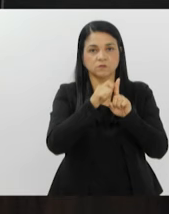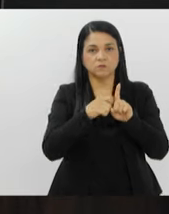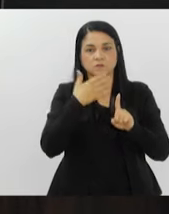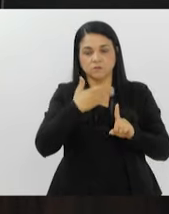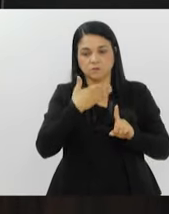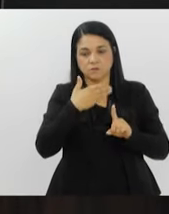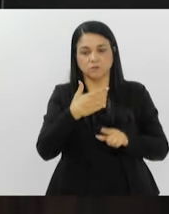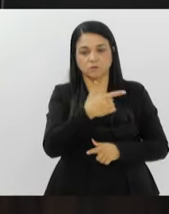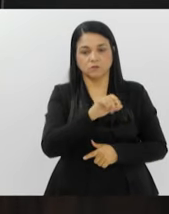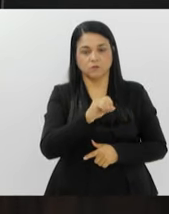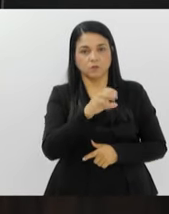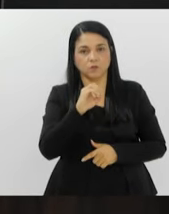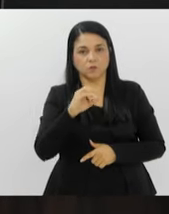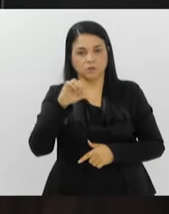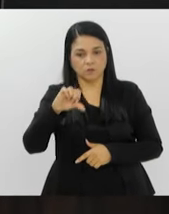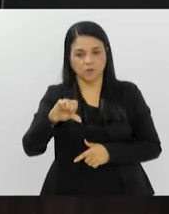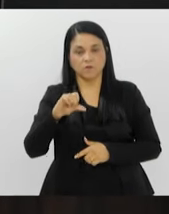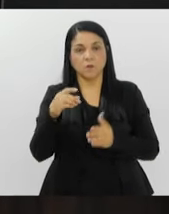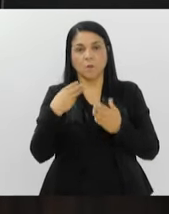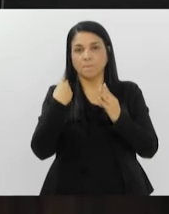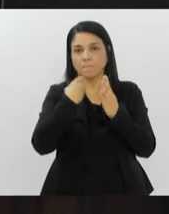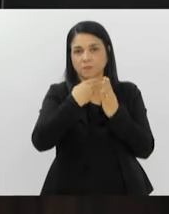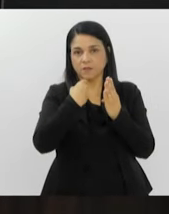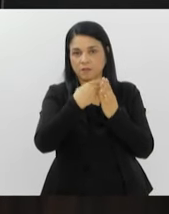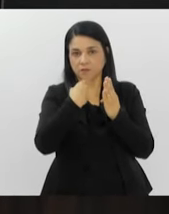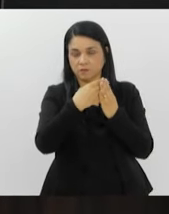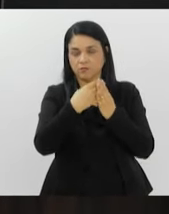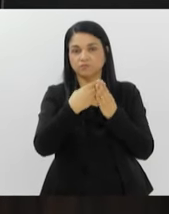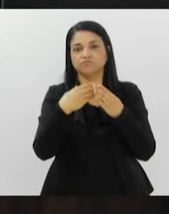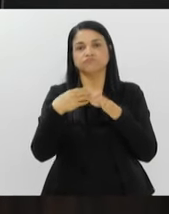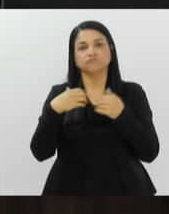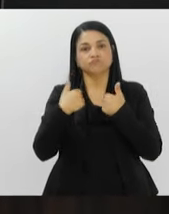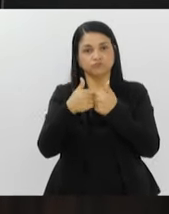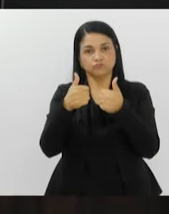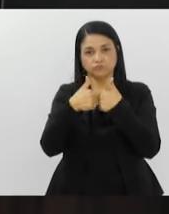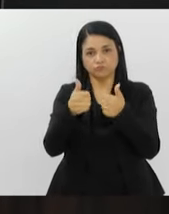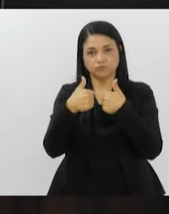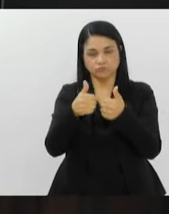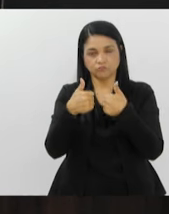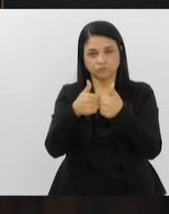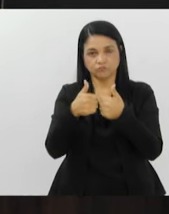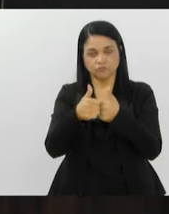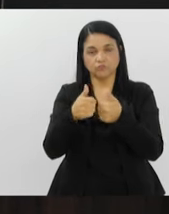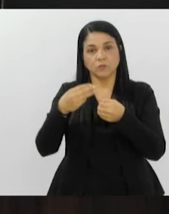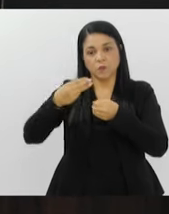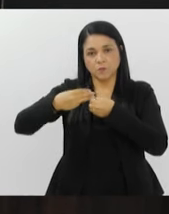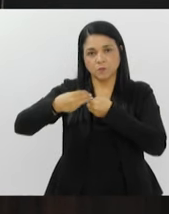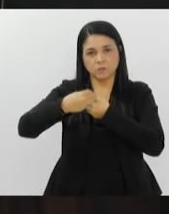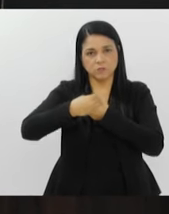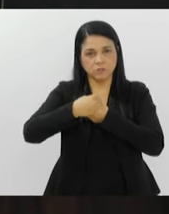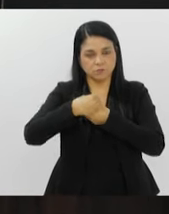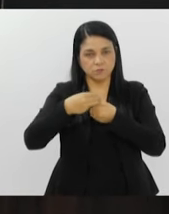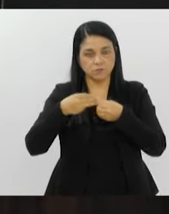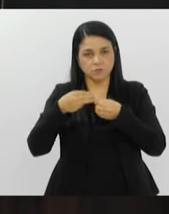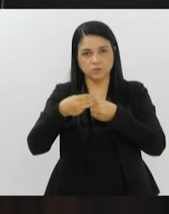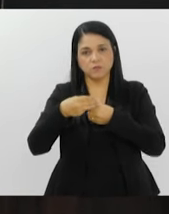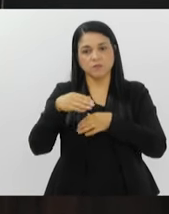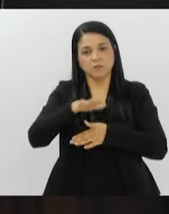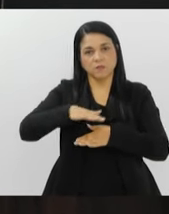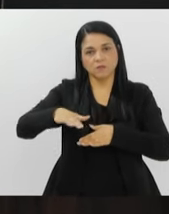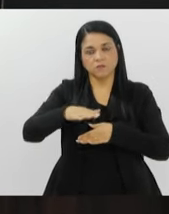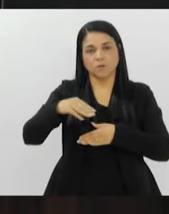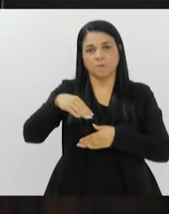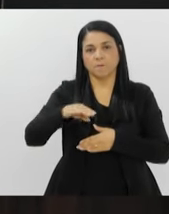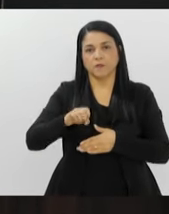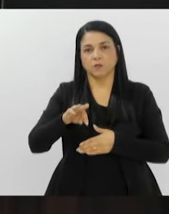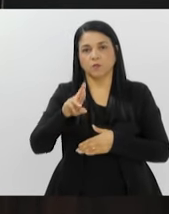2009 que institui o bilhete único do serviço de transporte coletivo intermunicipal de passageiros na região metropolitana do